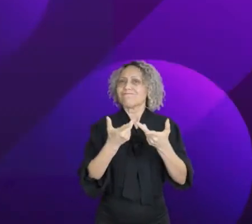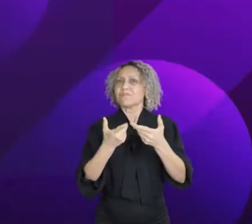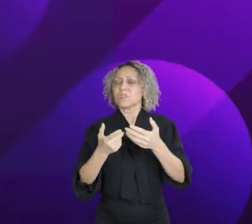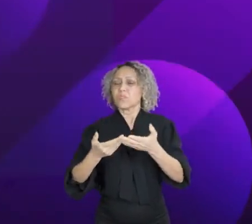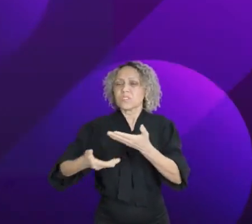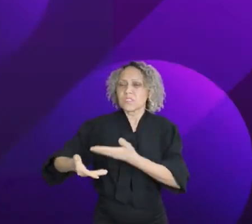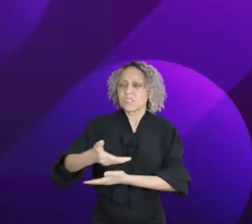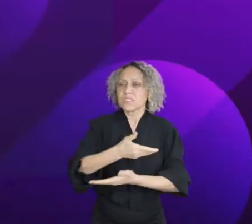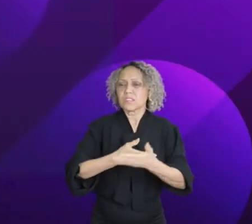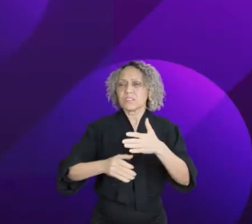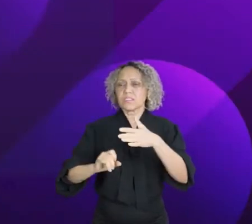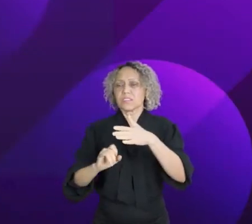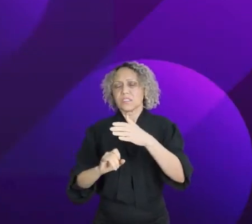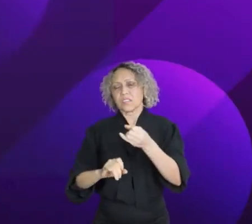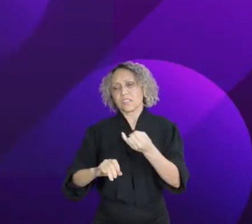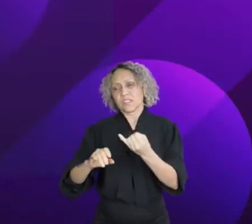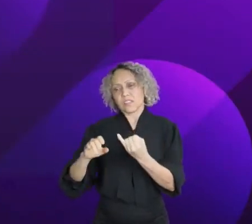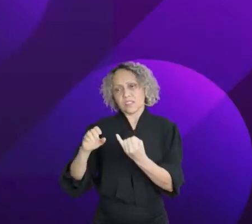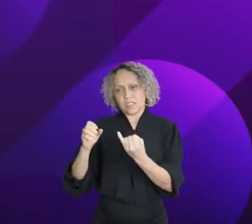mais hospitais,